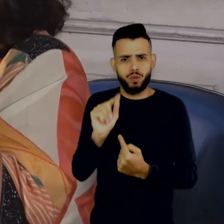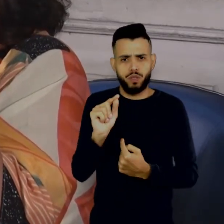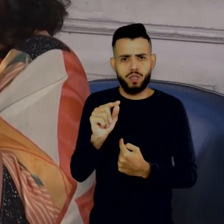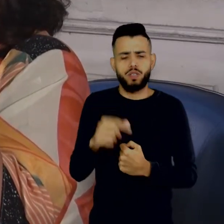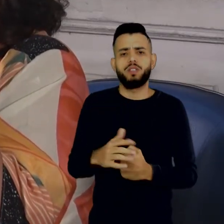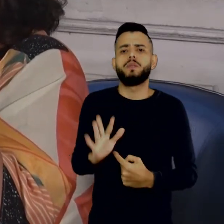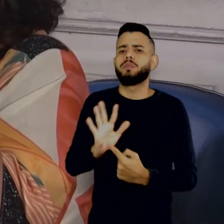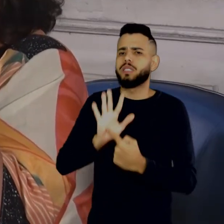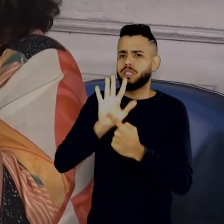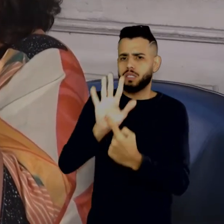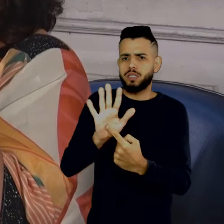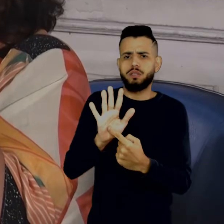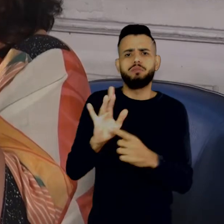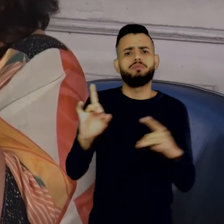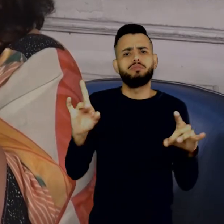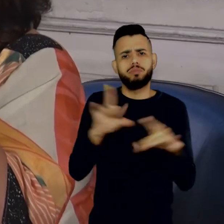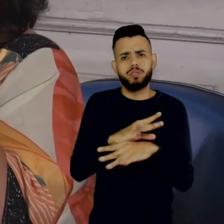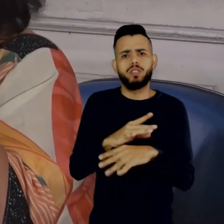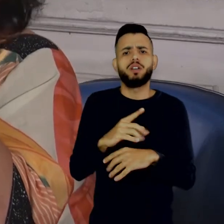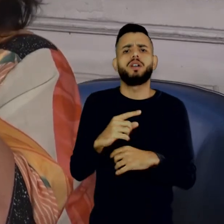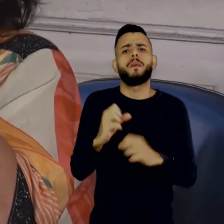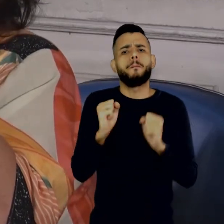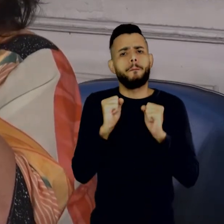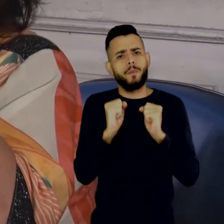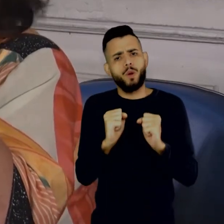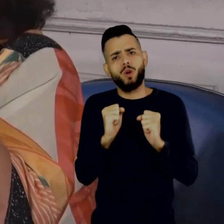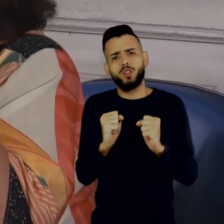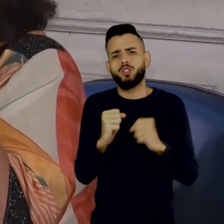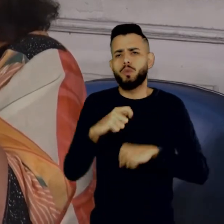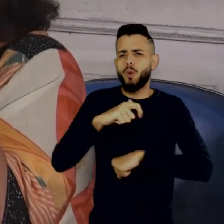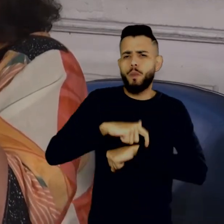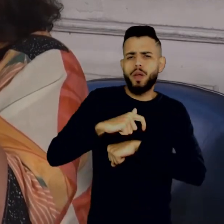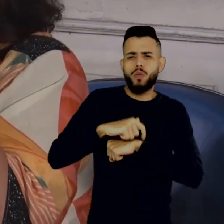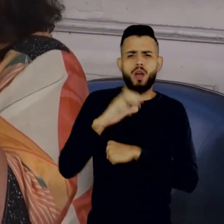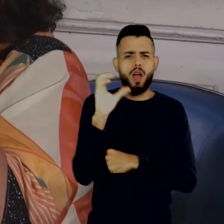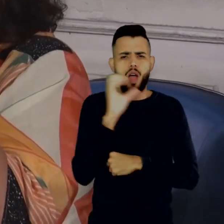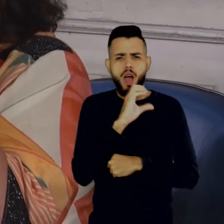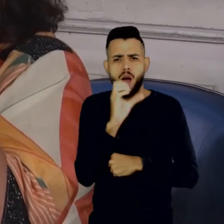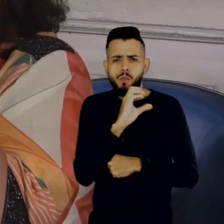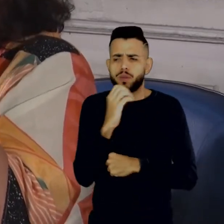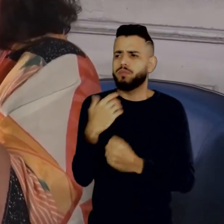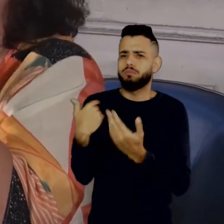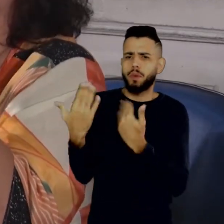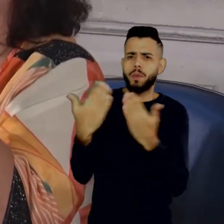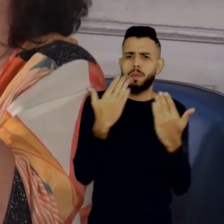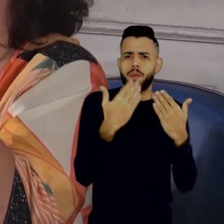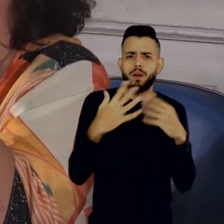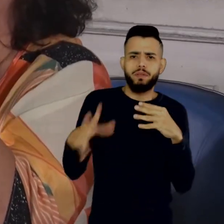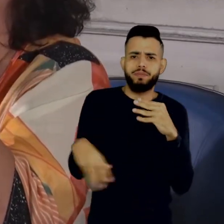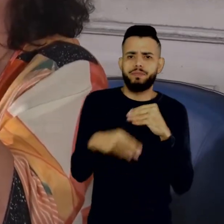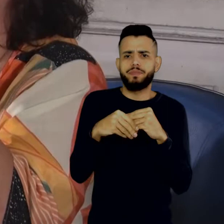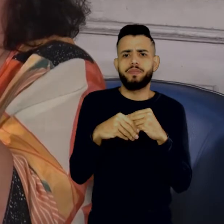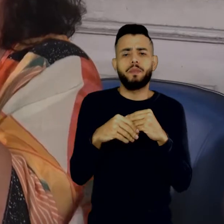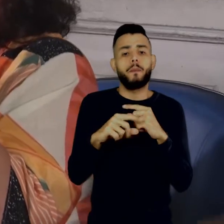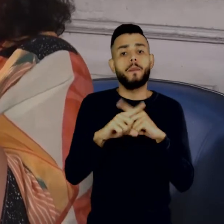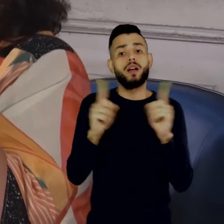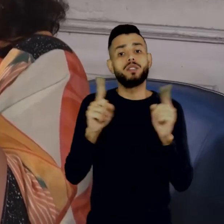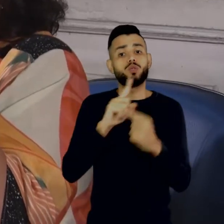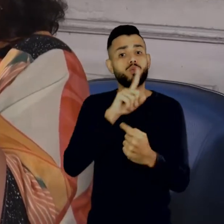depois da nossa apresentação, a gente pode ter um momento rápido, né, de esclarecimentos e complementações, mas a ideia é que a gente